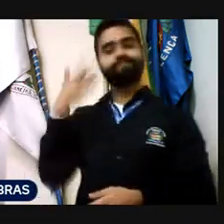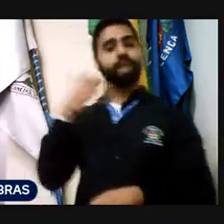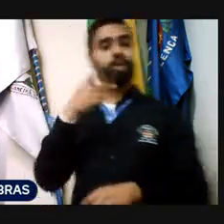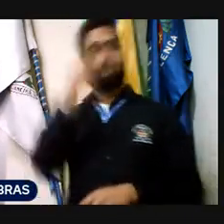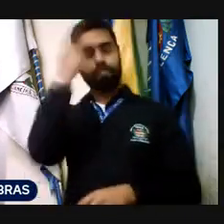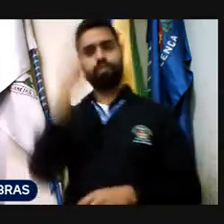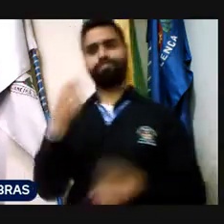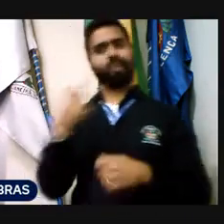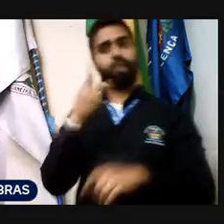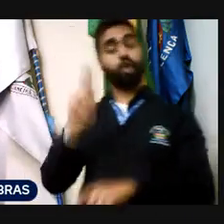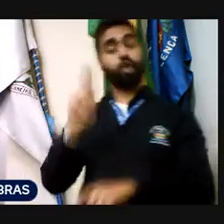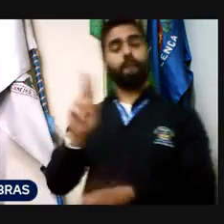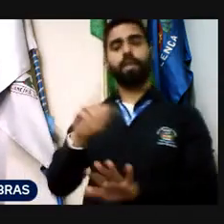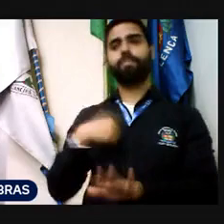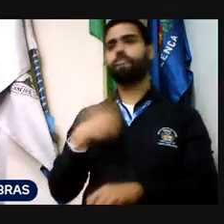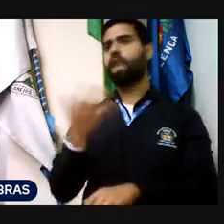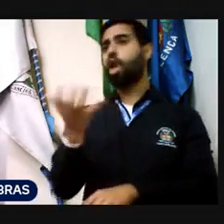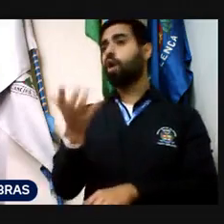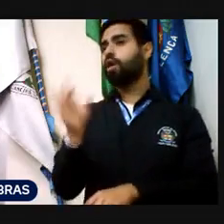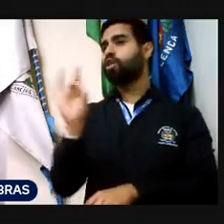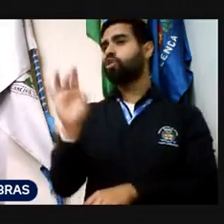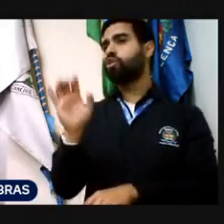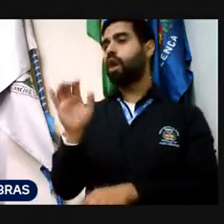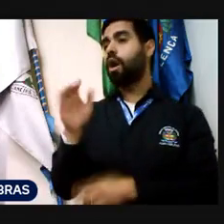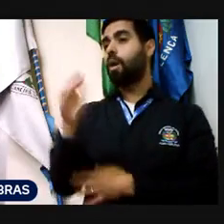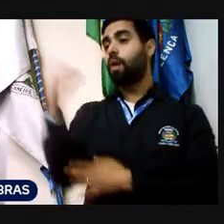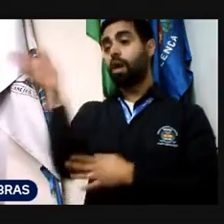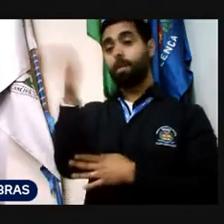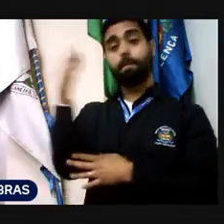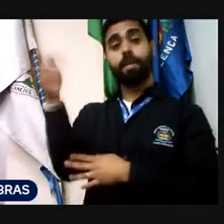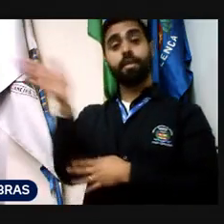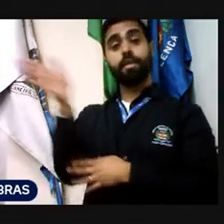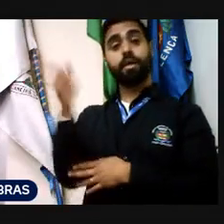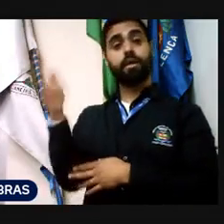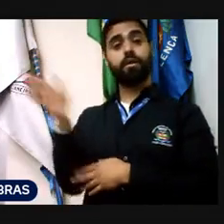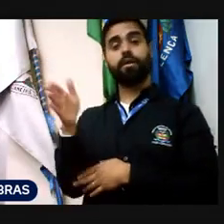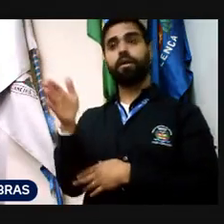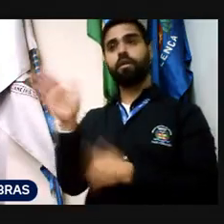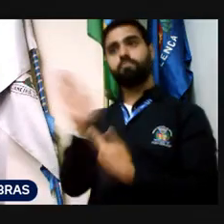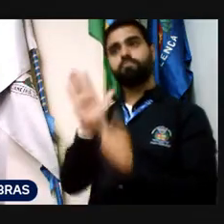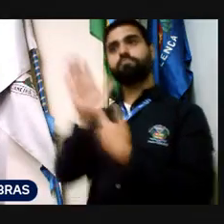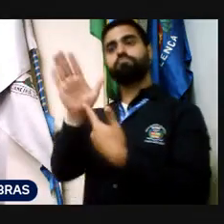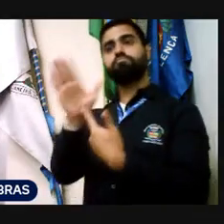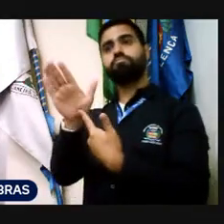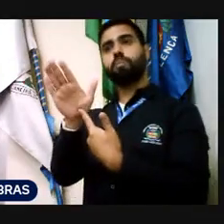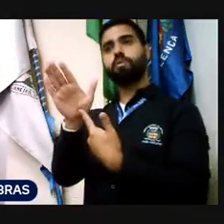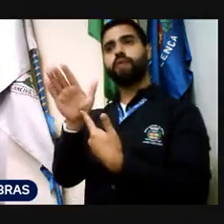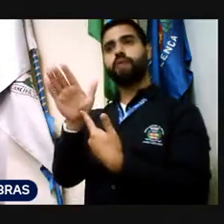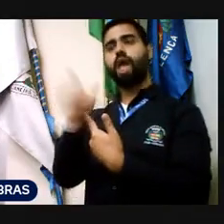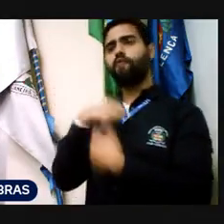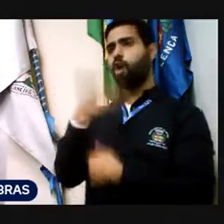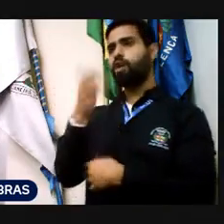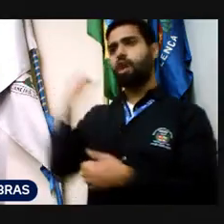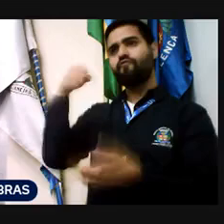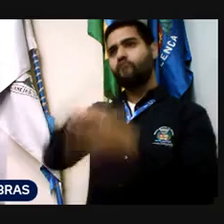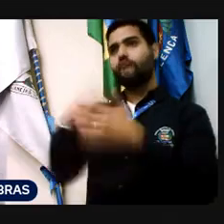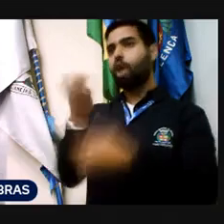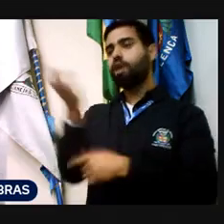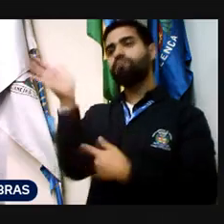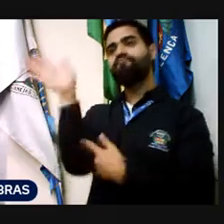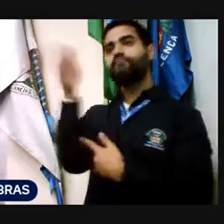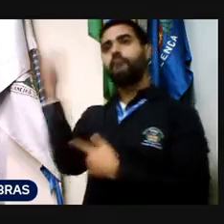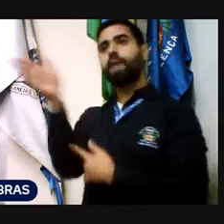gente não precisa citar o nome, que ele queria só uma bandeira do município para levar e apresentar no octódromo, e ele teve, de